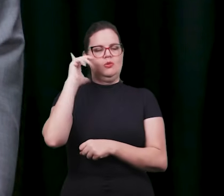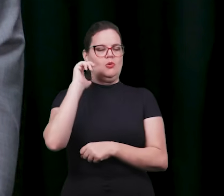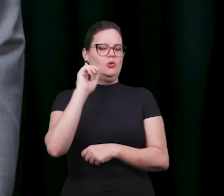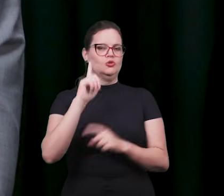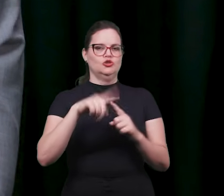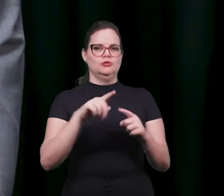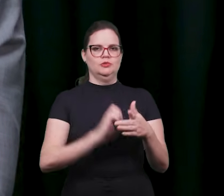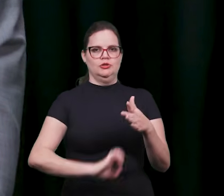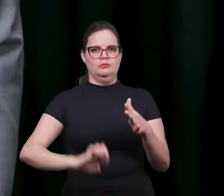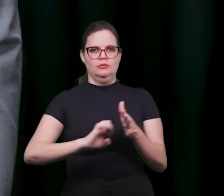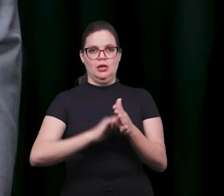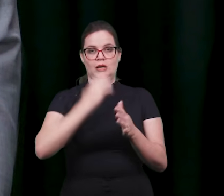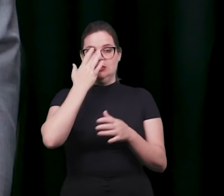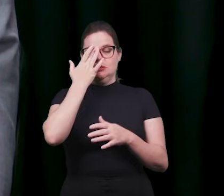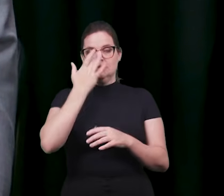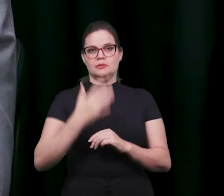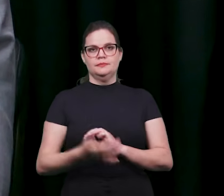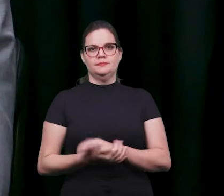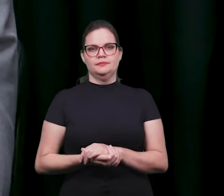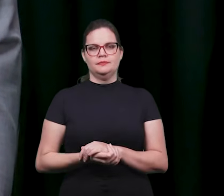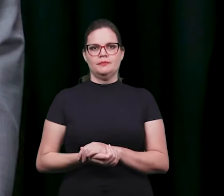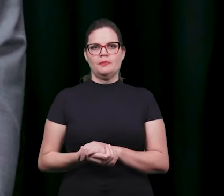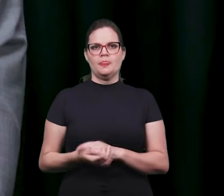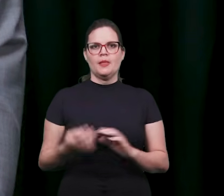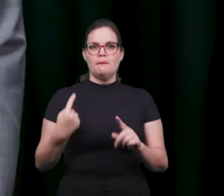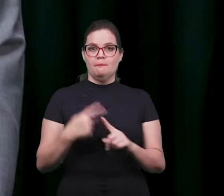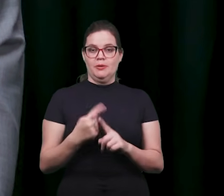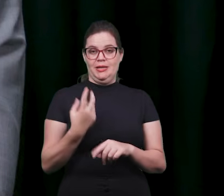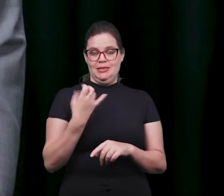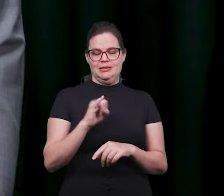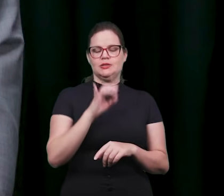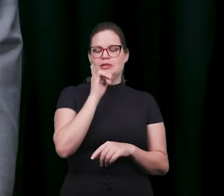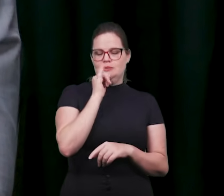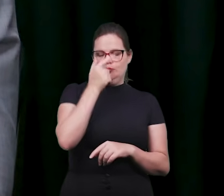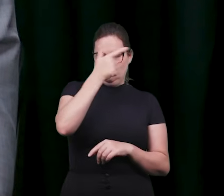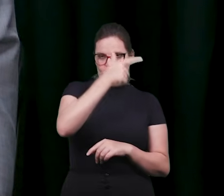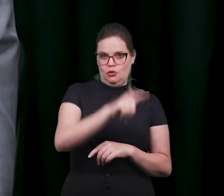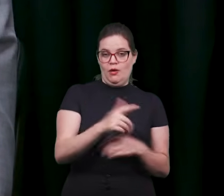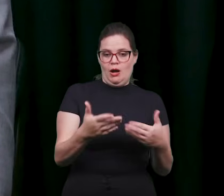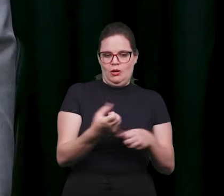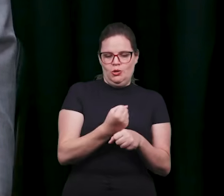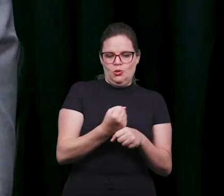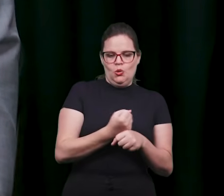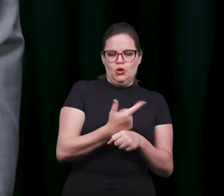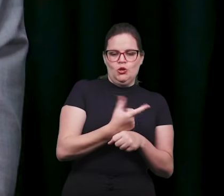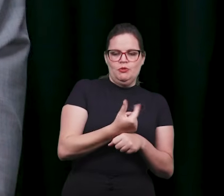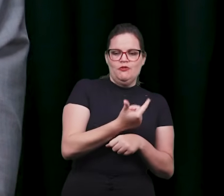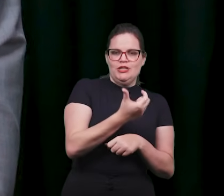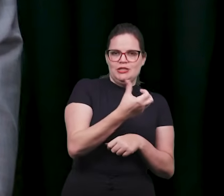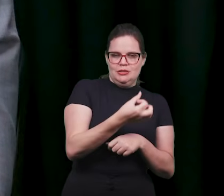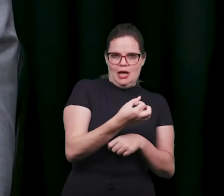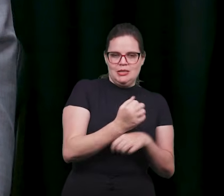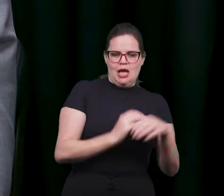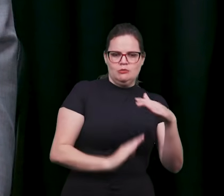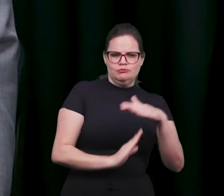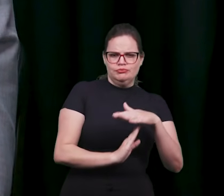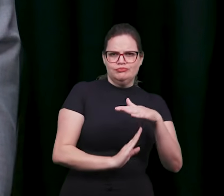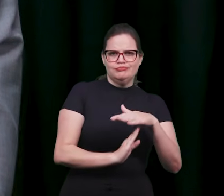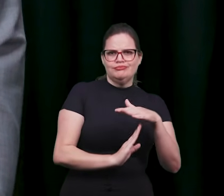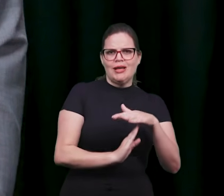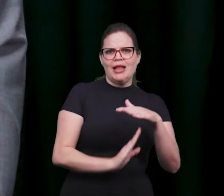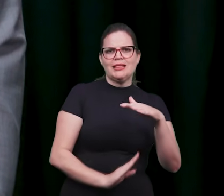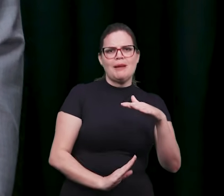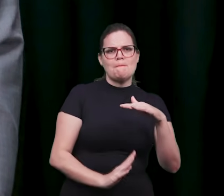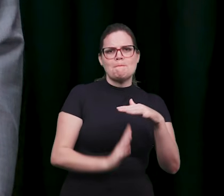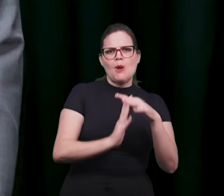ultrapassar 81 mil mais 20%, eu vou pagar a alíquota destinada ao microempreendedor individual. Certo. Mas se eu ultrapasso